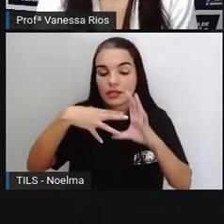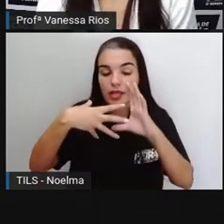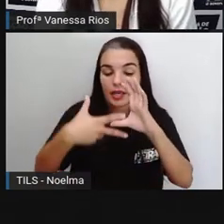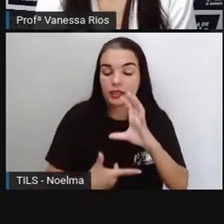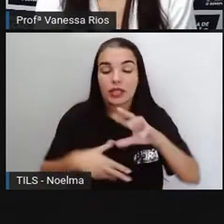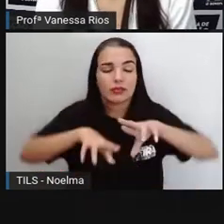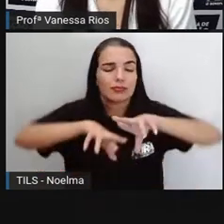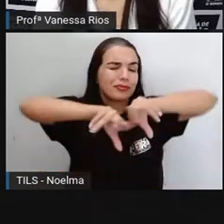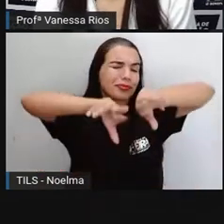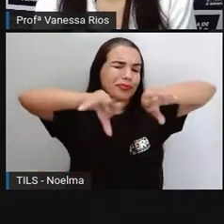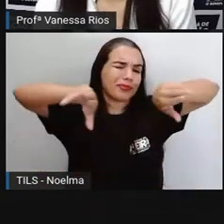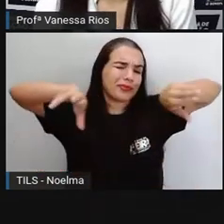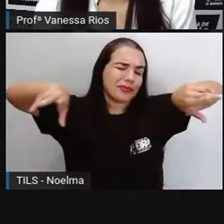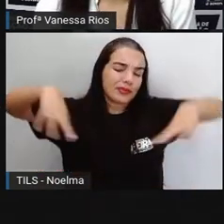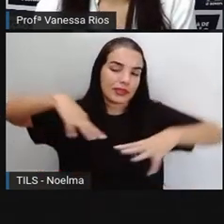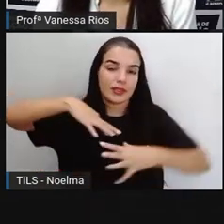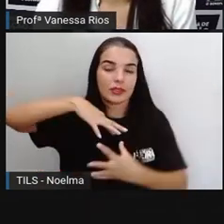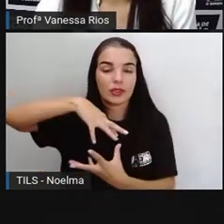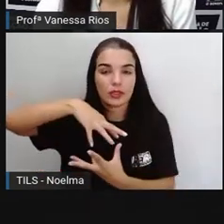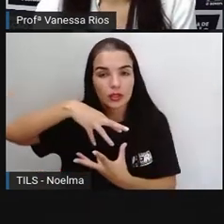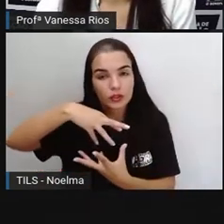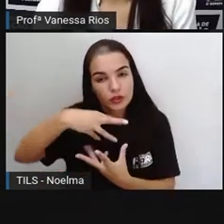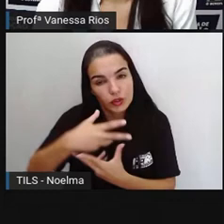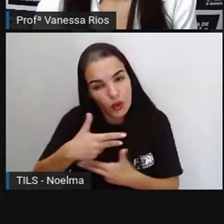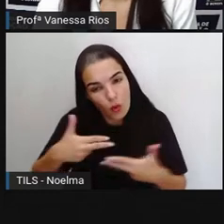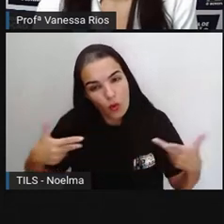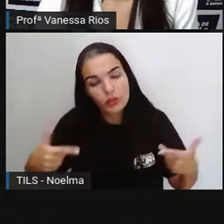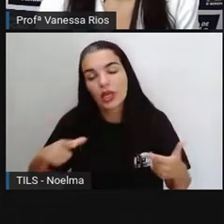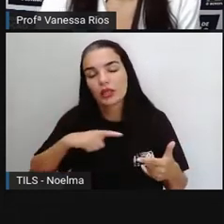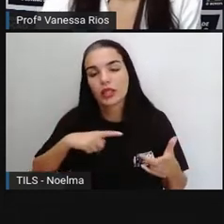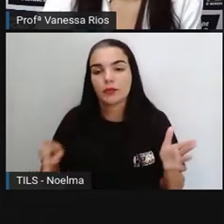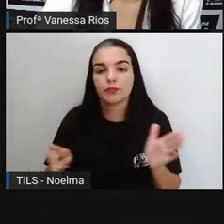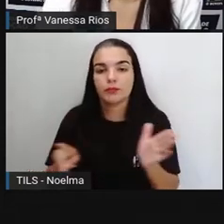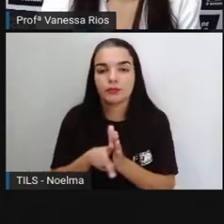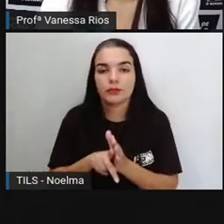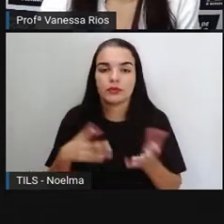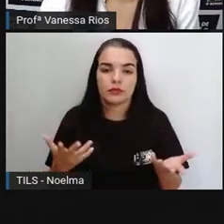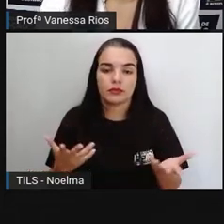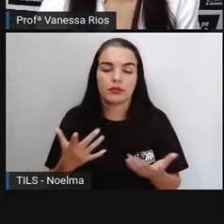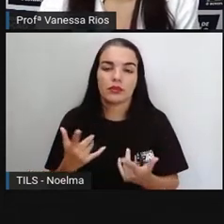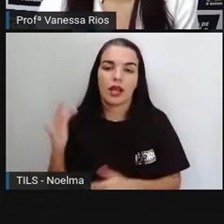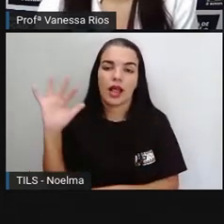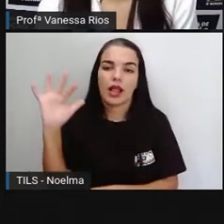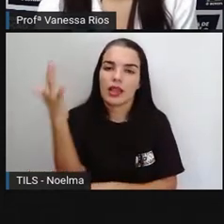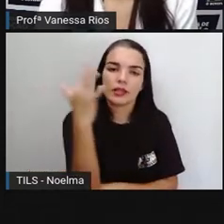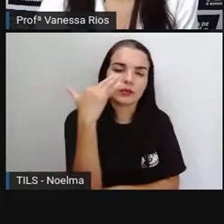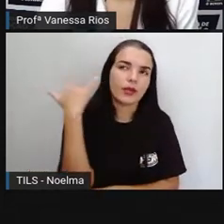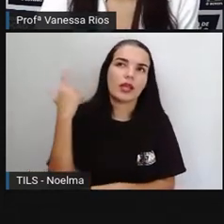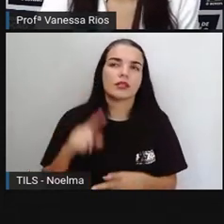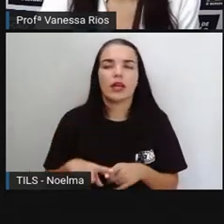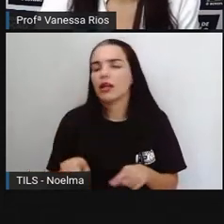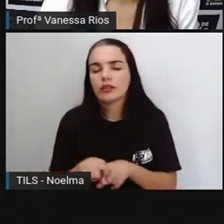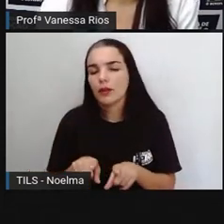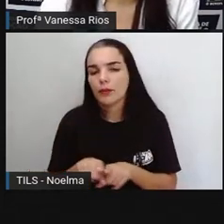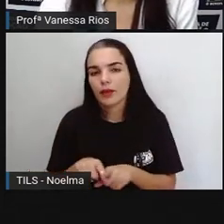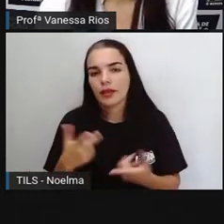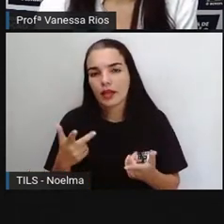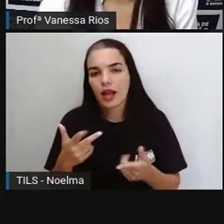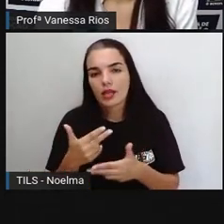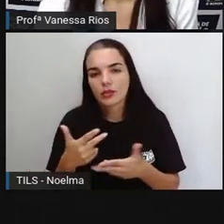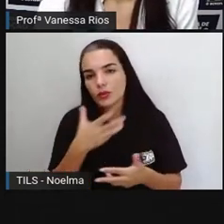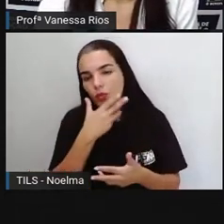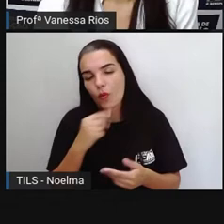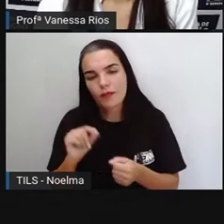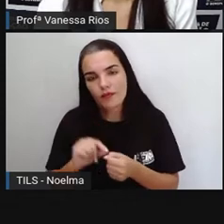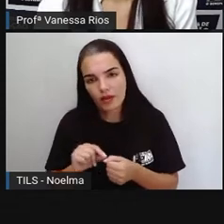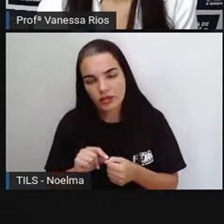dos vários tipos aí de materiais que formam aí os elementos da natureza e os elementos também